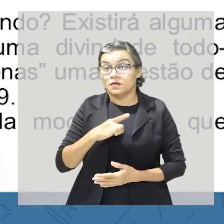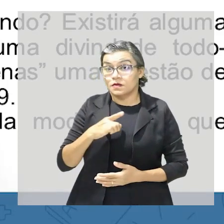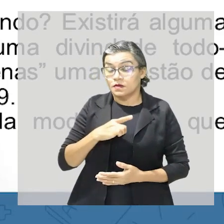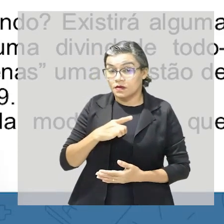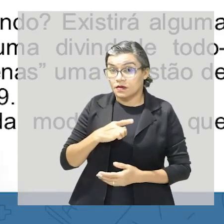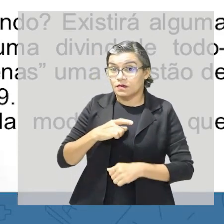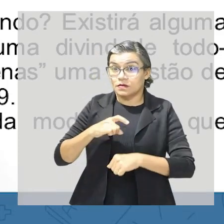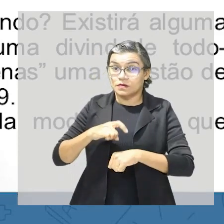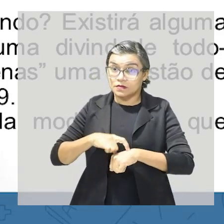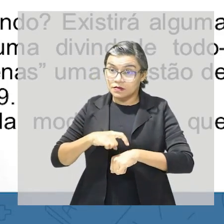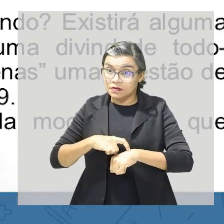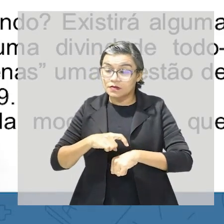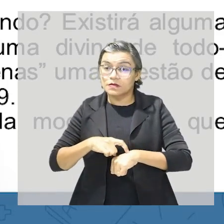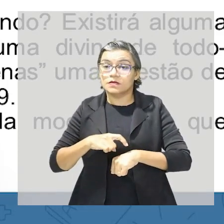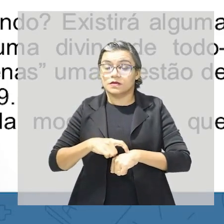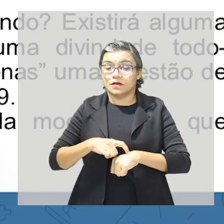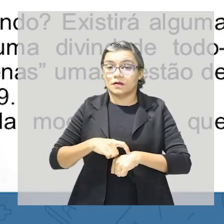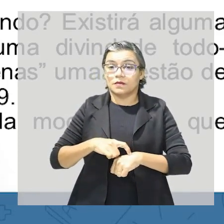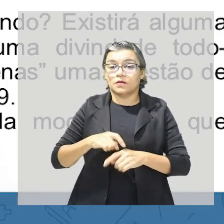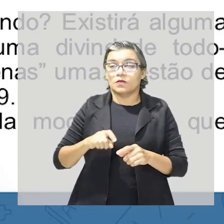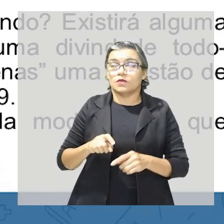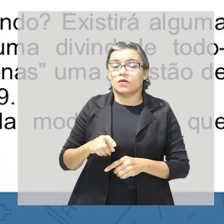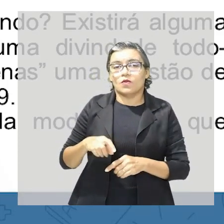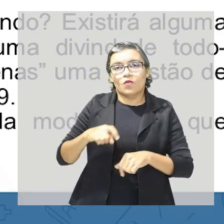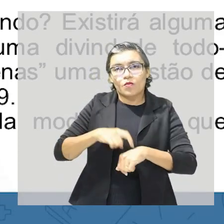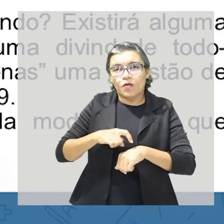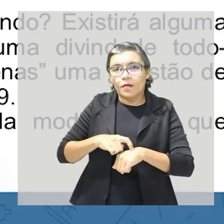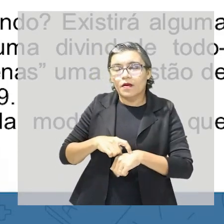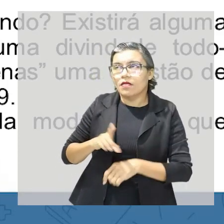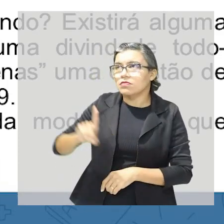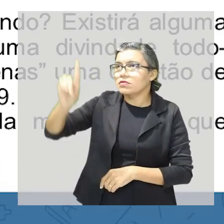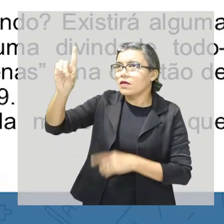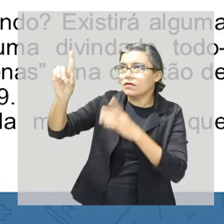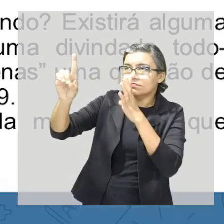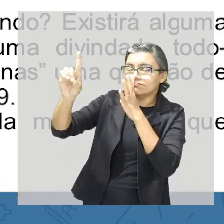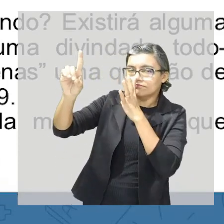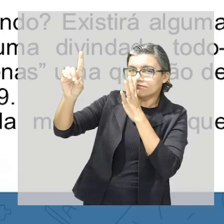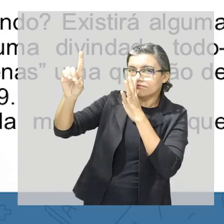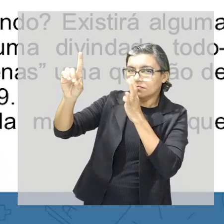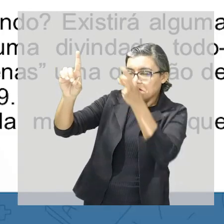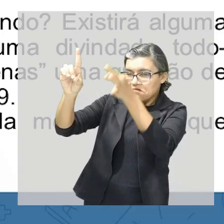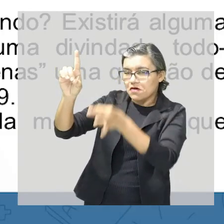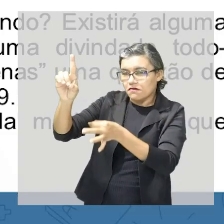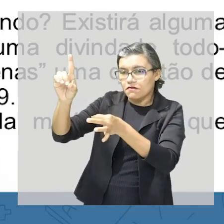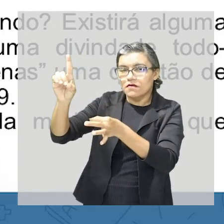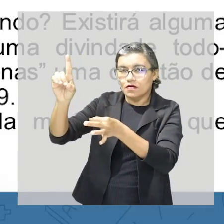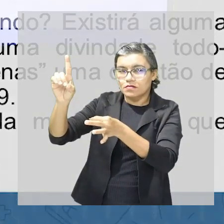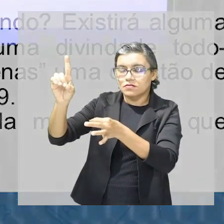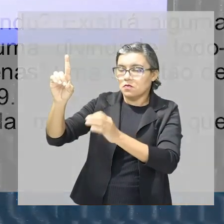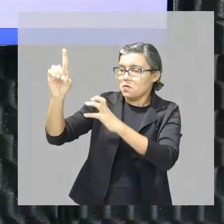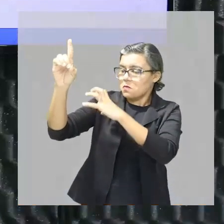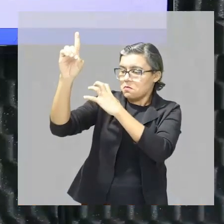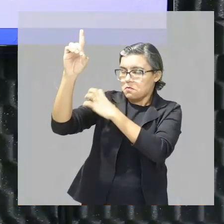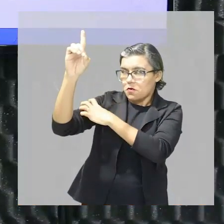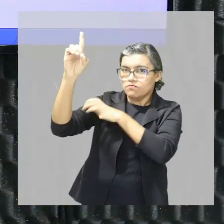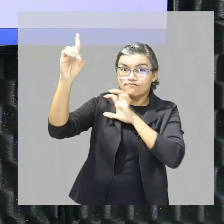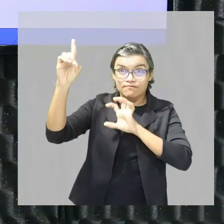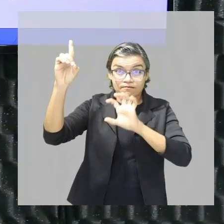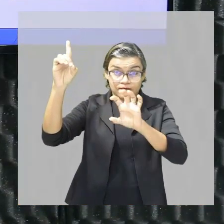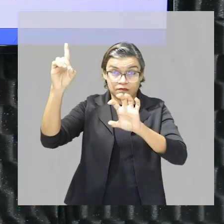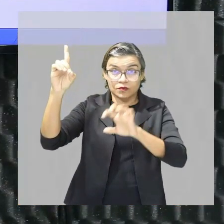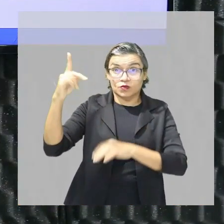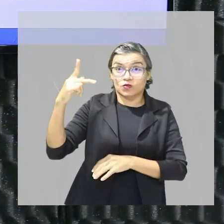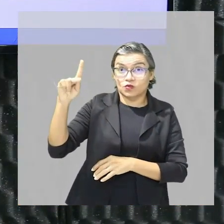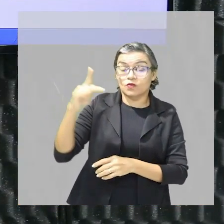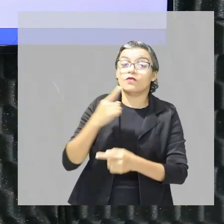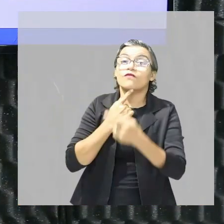determine algum tempo na contemplação deste Deus todo perfeito ponderar totalmente à vontade